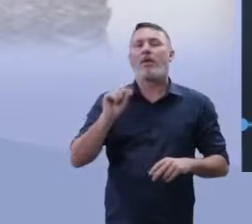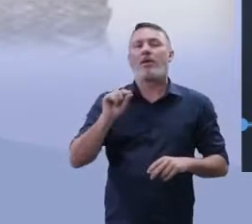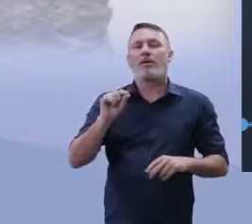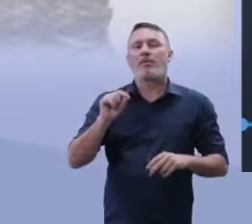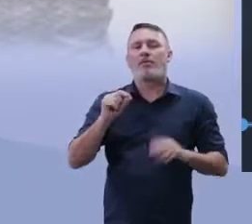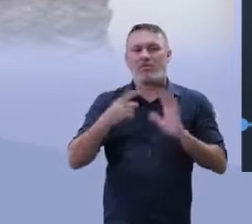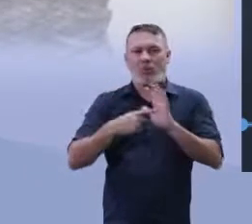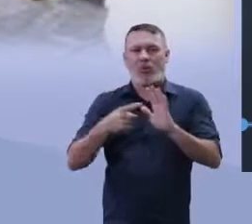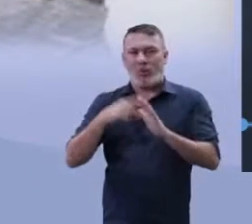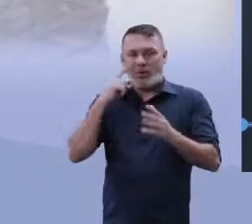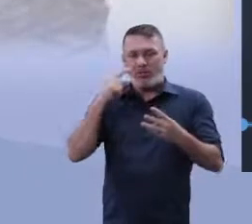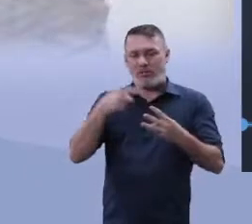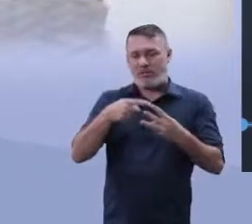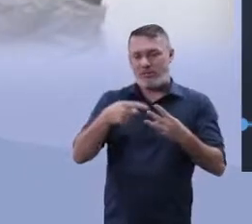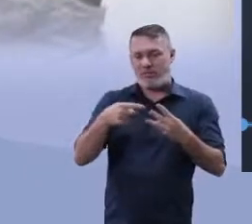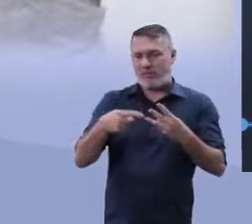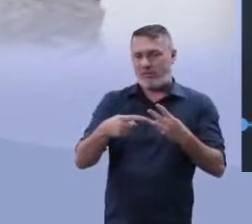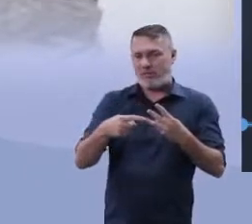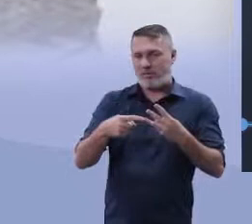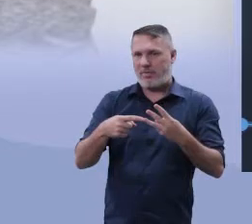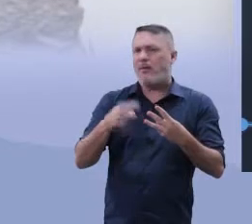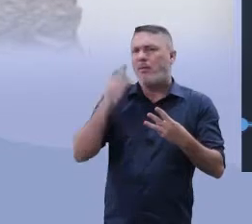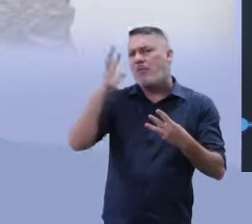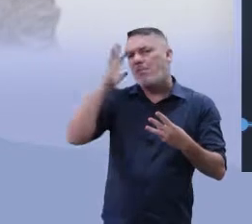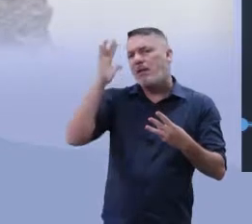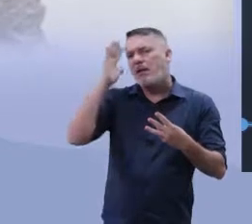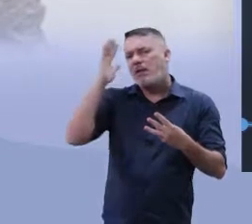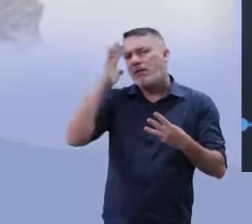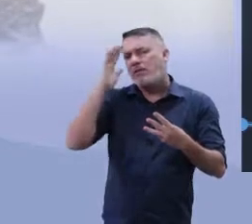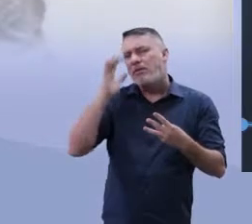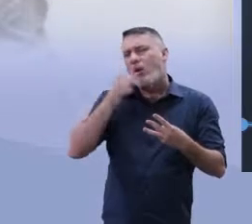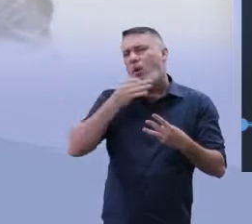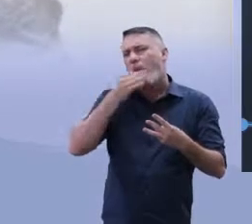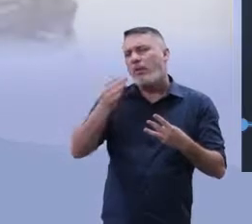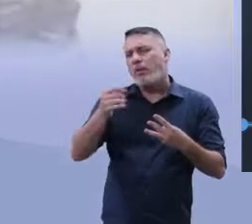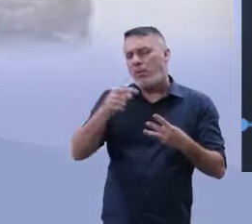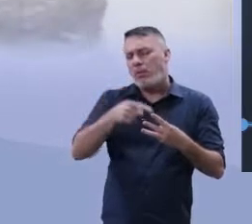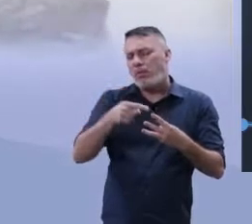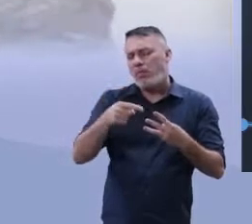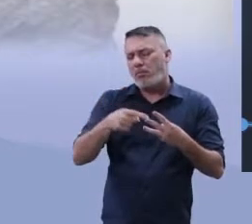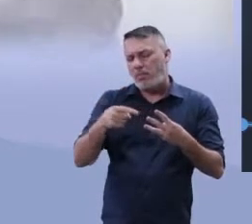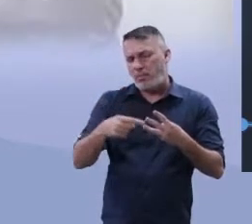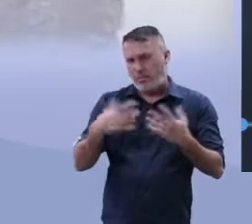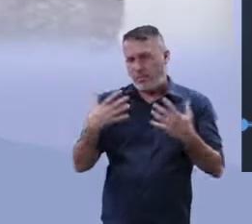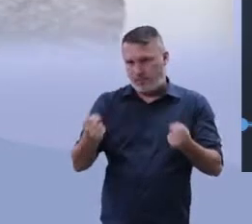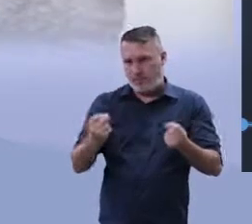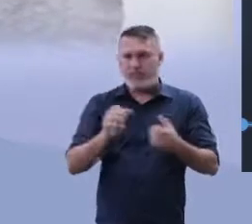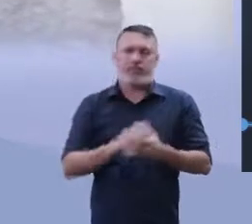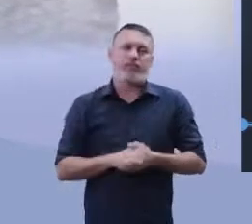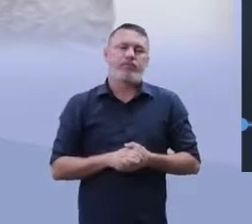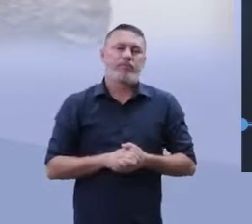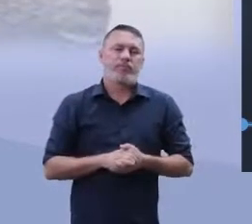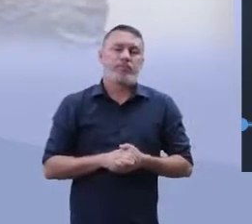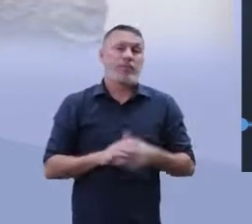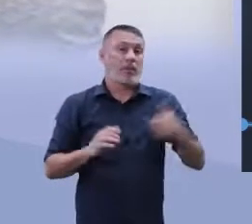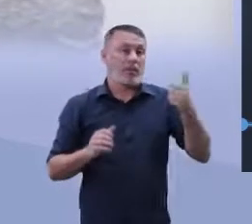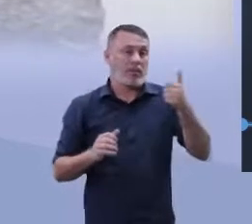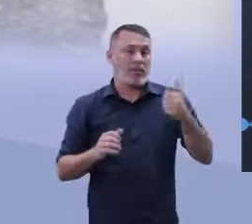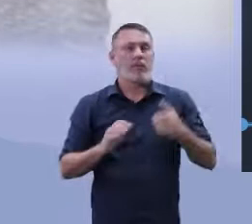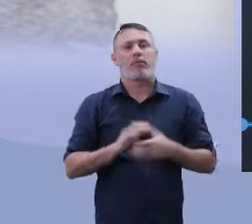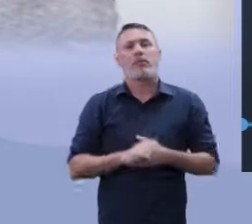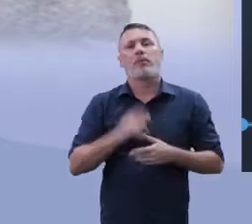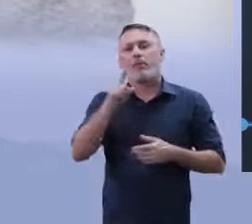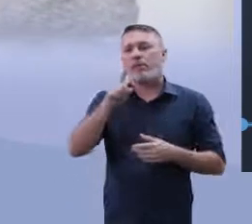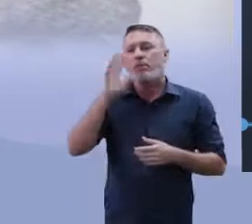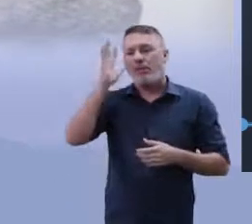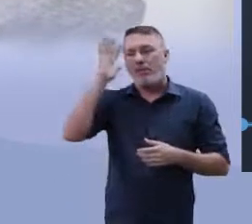Nana Queiroz. Vamos pensar mais ou menos um pouquinho em cada texto, em cada livro aqui. Primeira coisa,